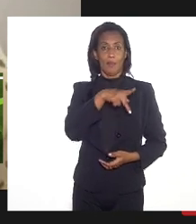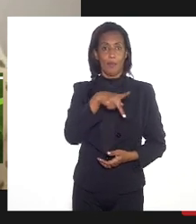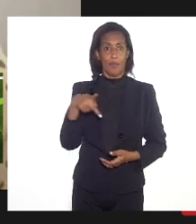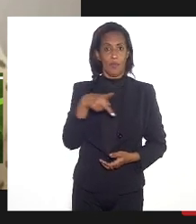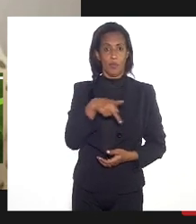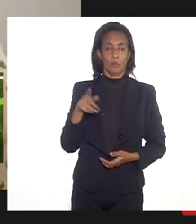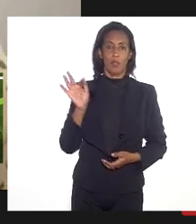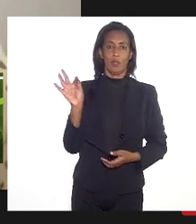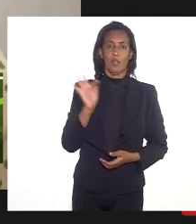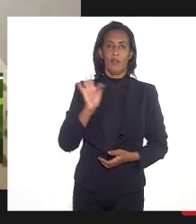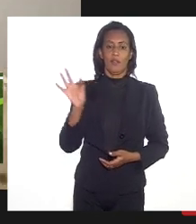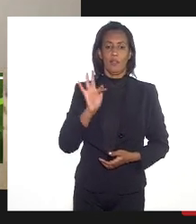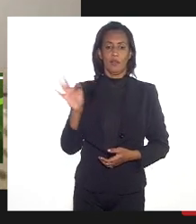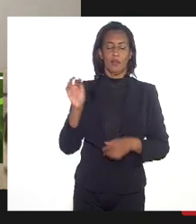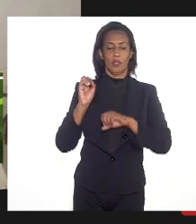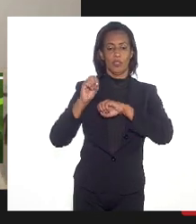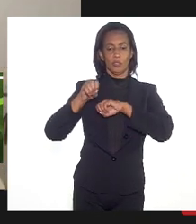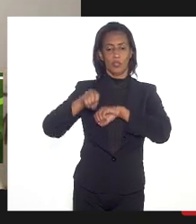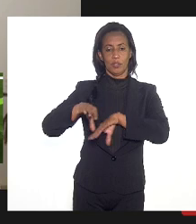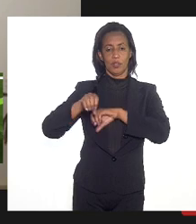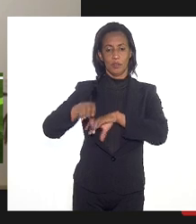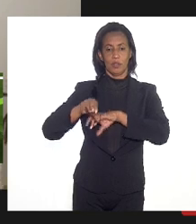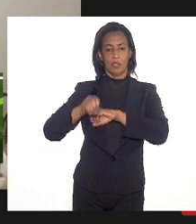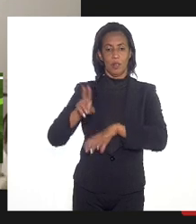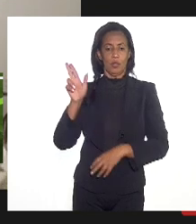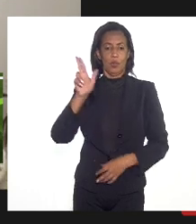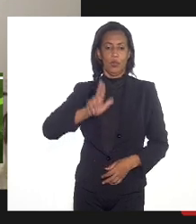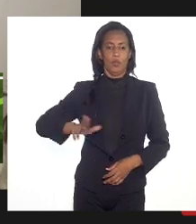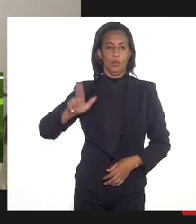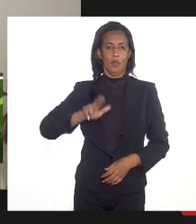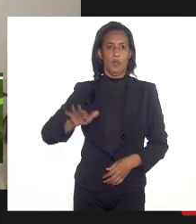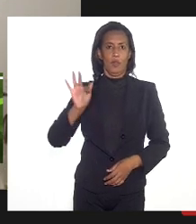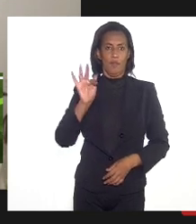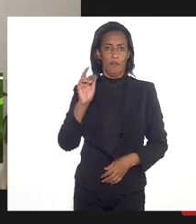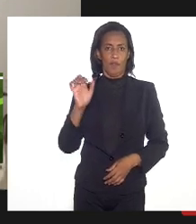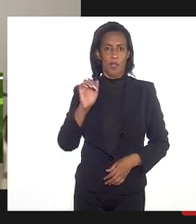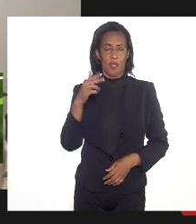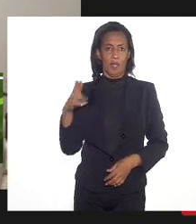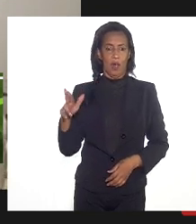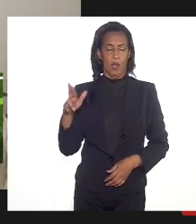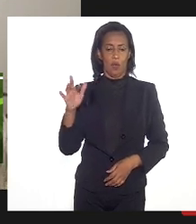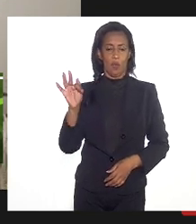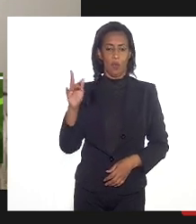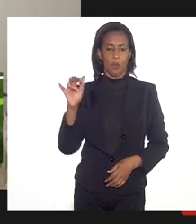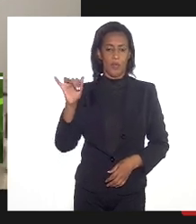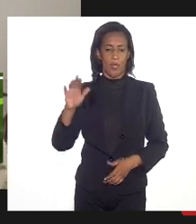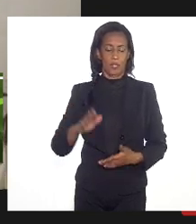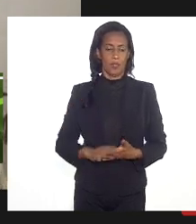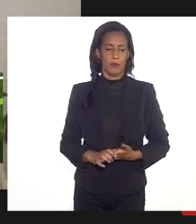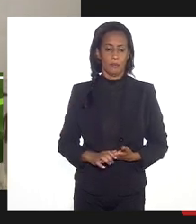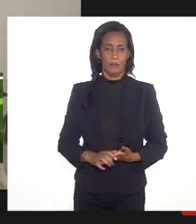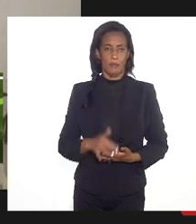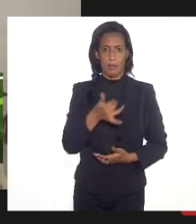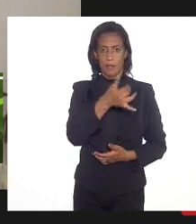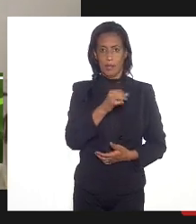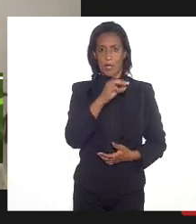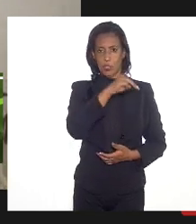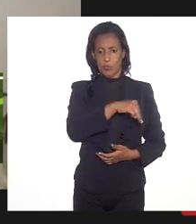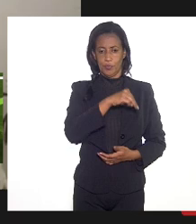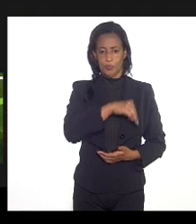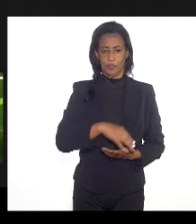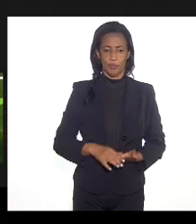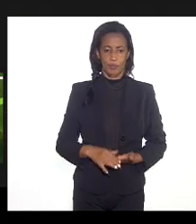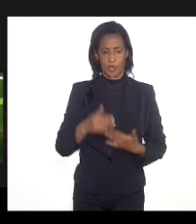da Faculdade de Educação da Universidade Federal Fluminense. Senhora Elaine, a senhora dispõe de 10 minutos